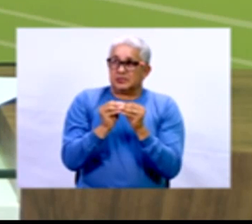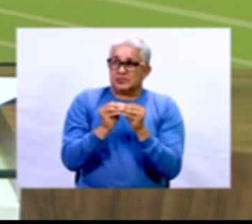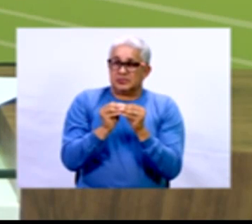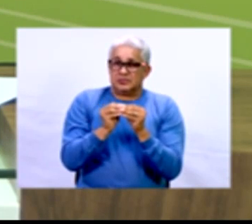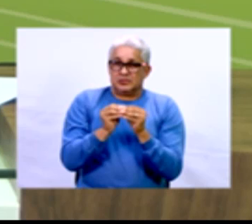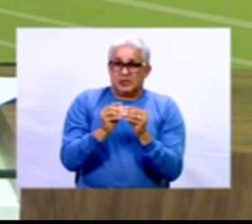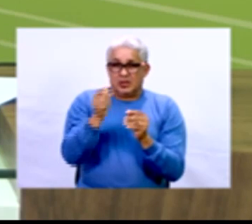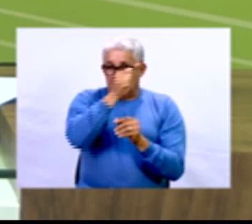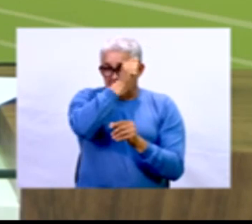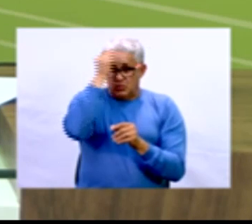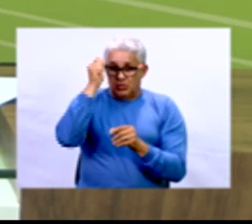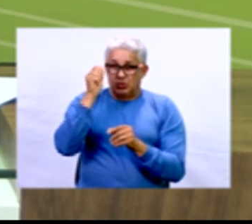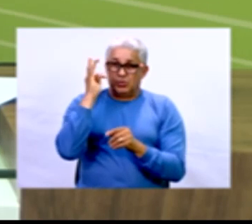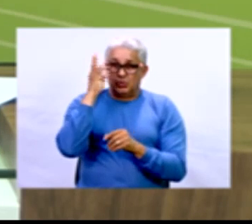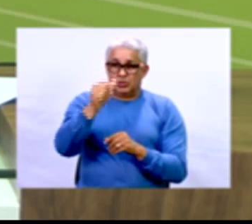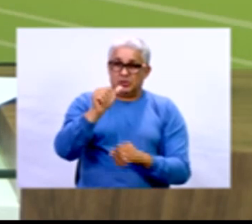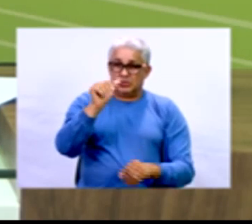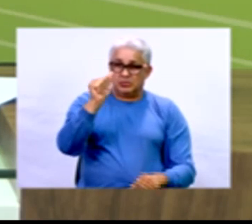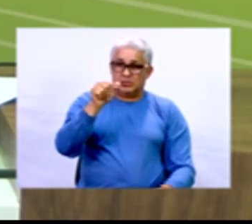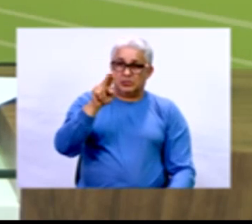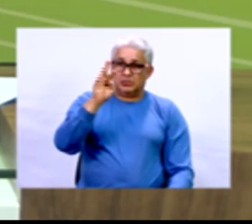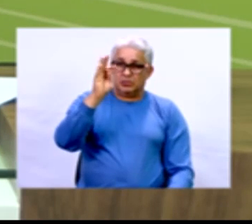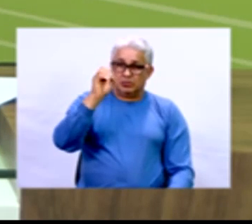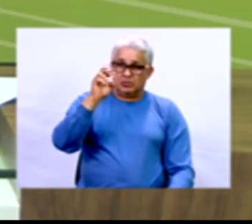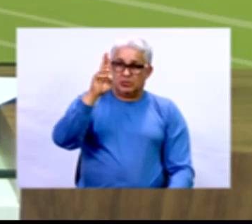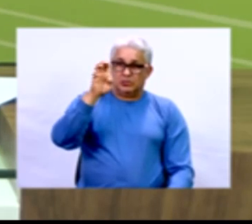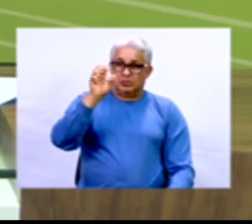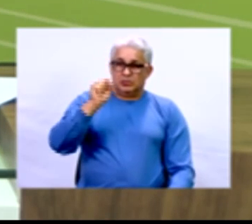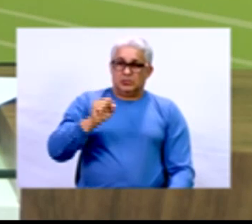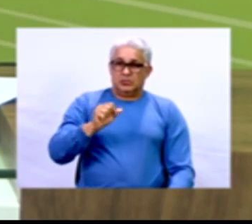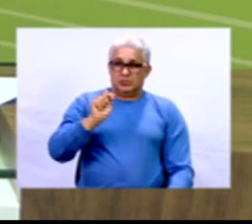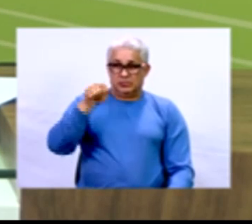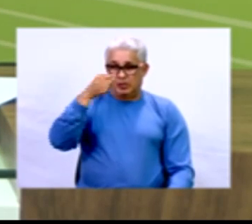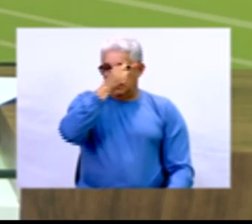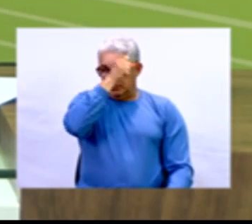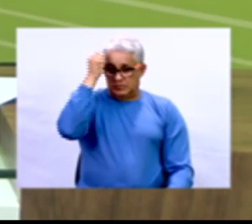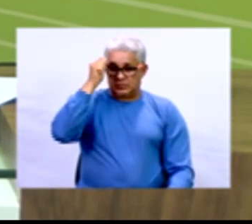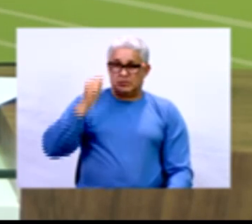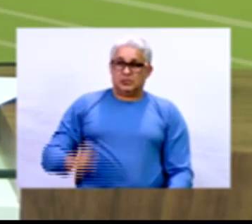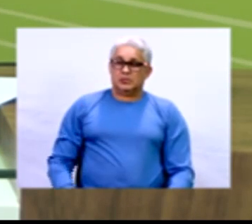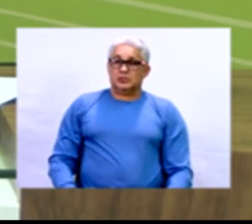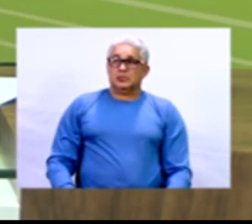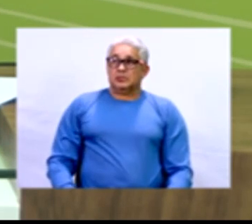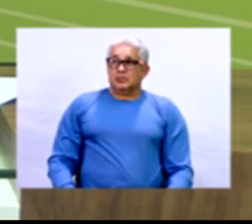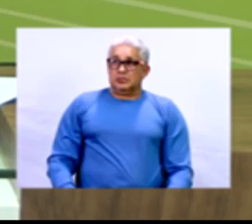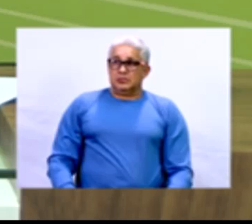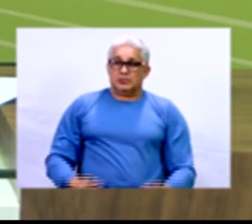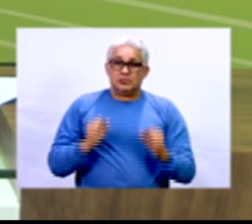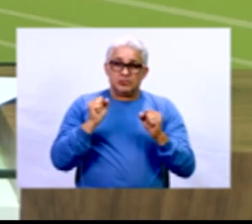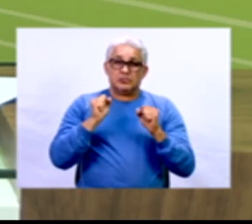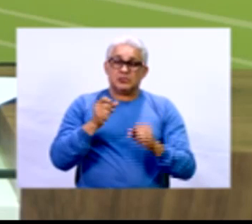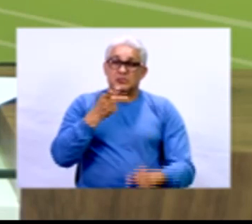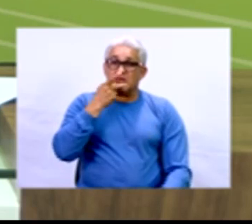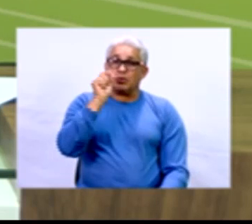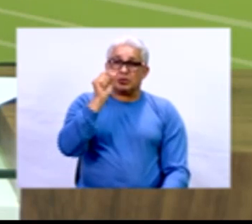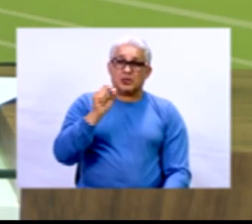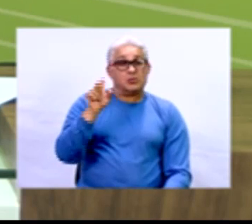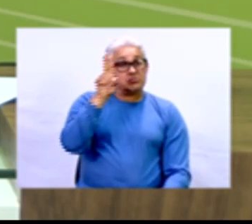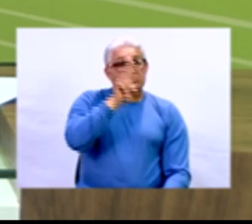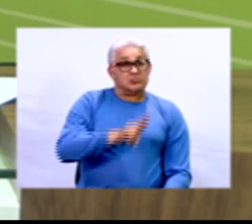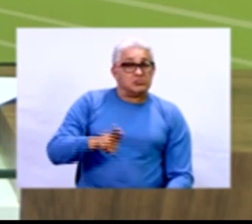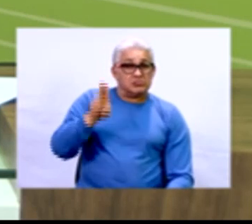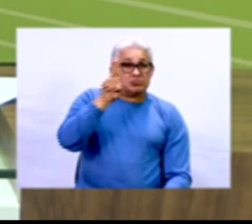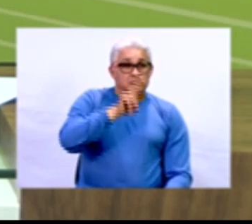autores no único objetivo de dizer o quê? O recurso multimídia em si, nós podemos dizer que é a utilização